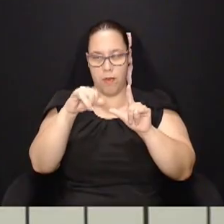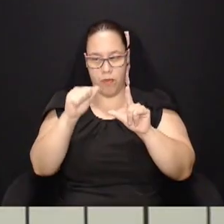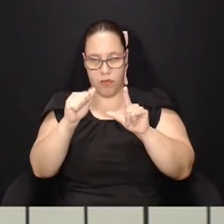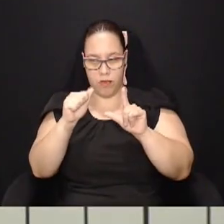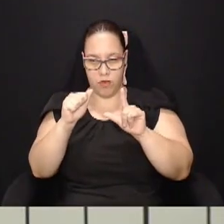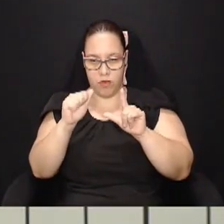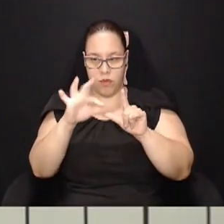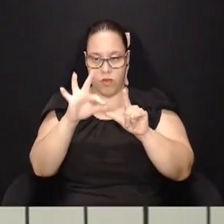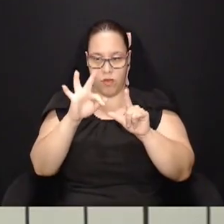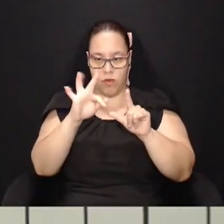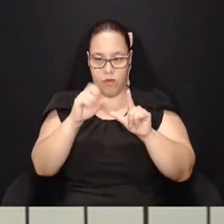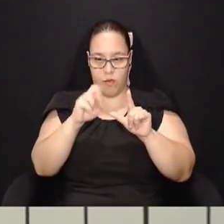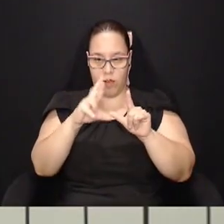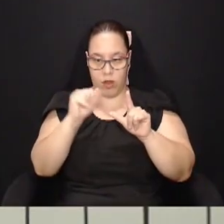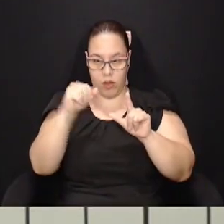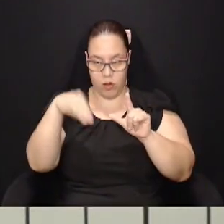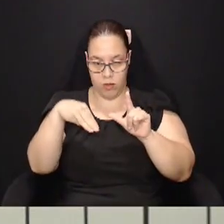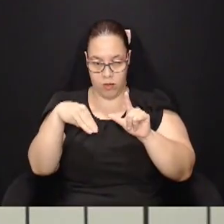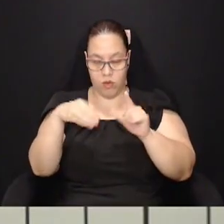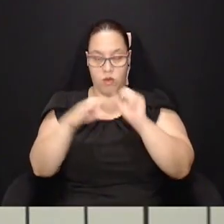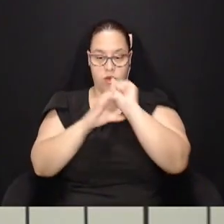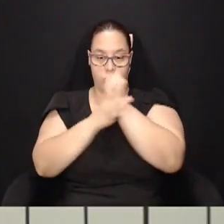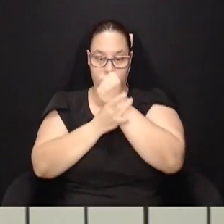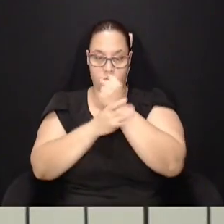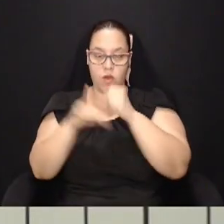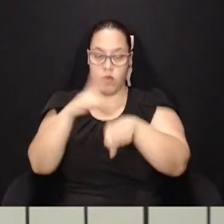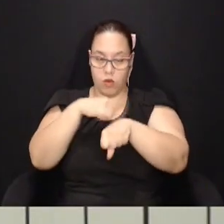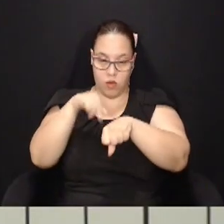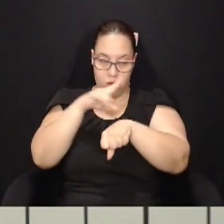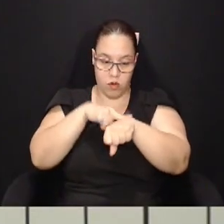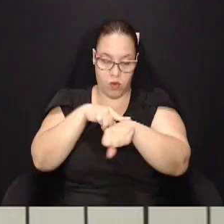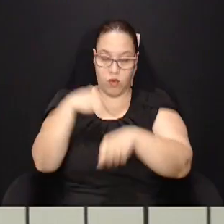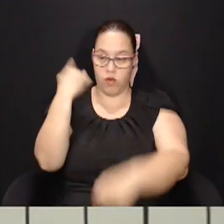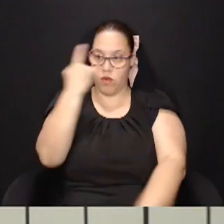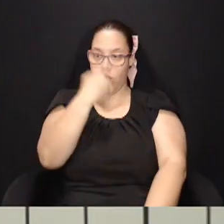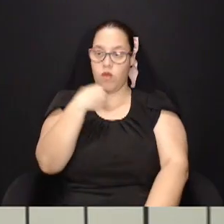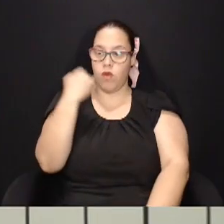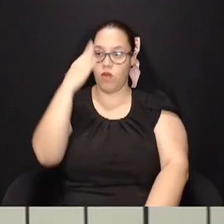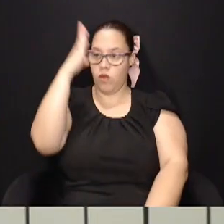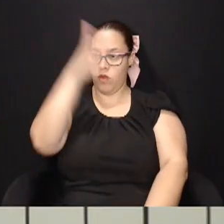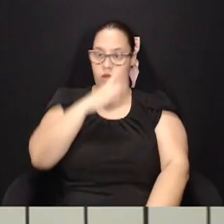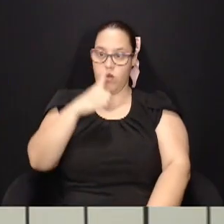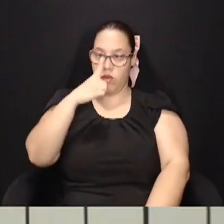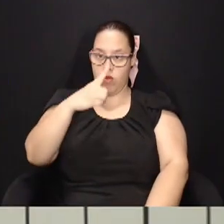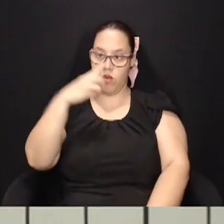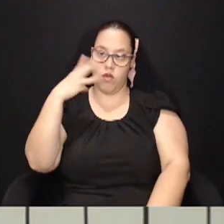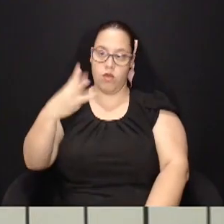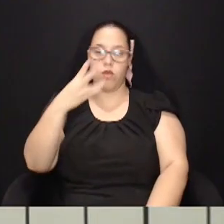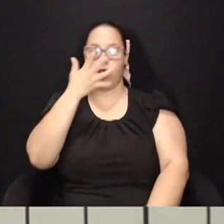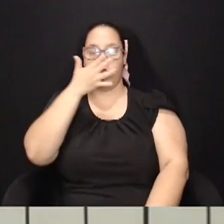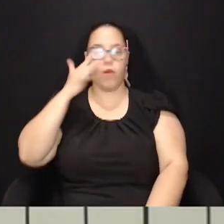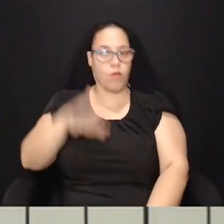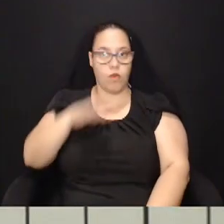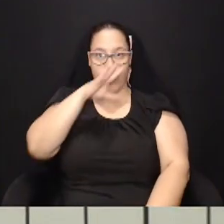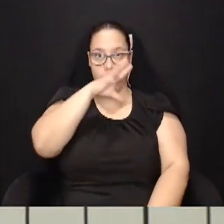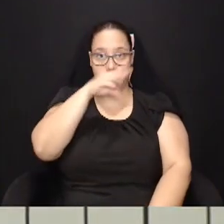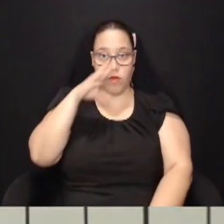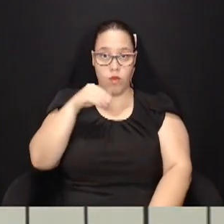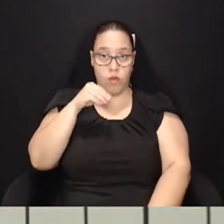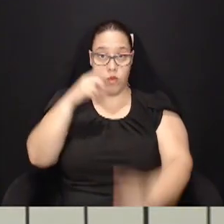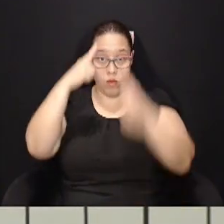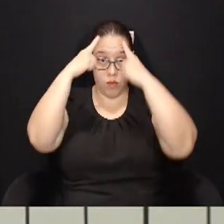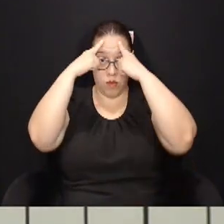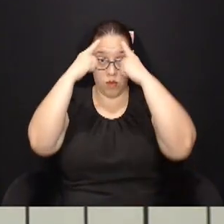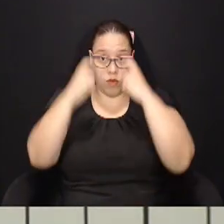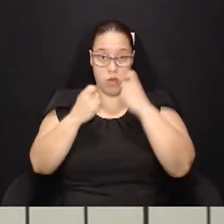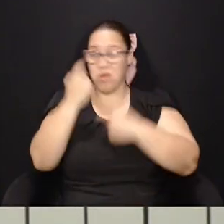Segurança Pública, a cada hora, no Brasil, 13 crianças e adolescentes são vítimas de algum tipo